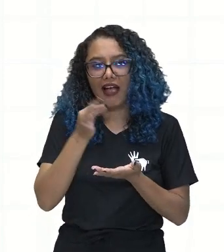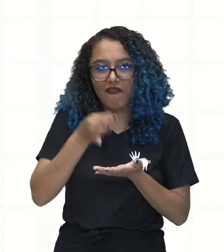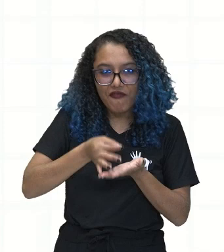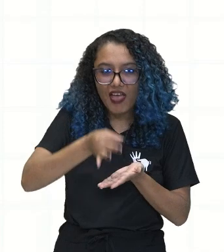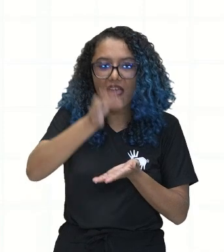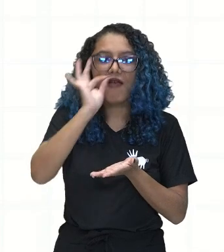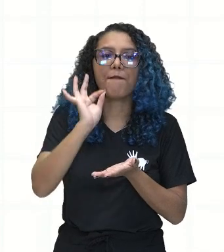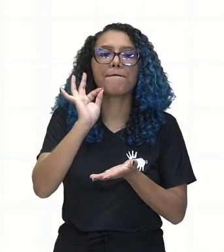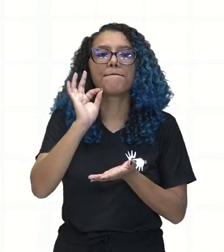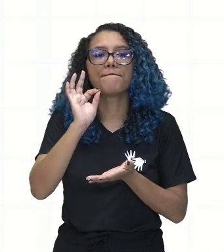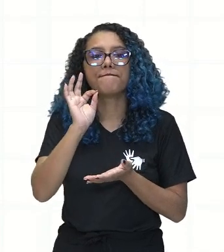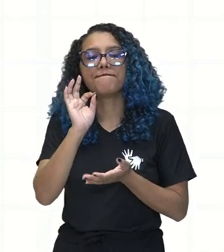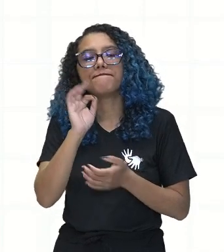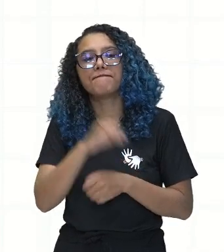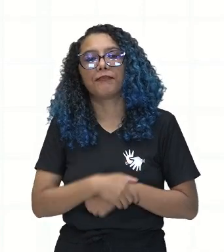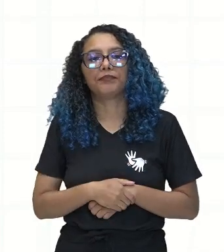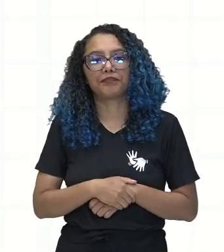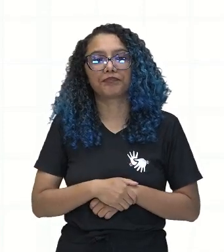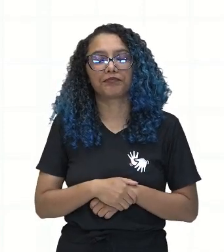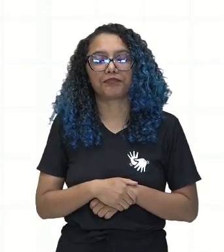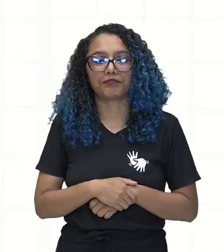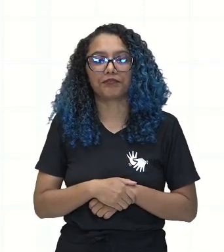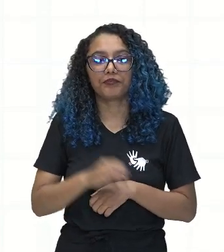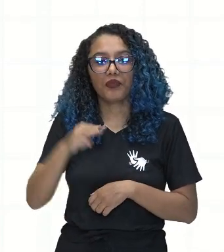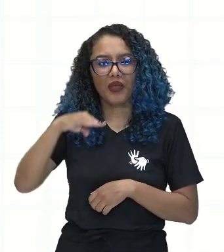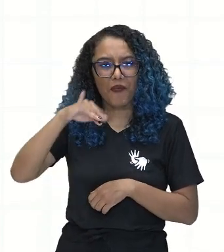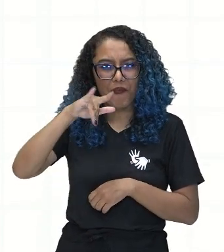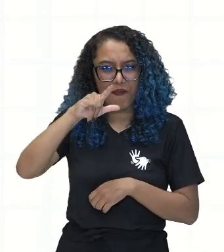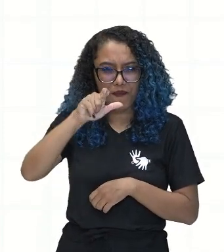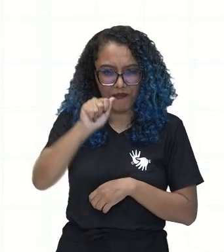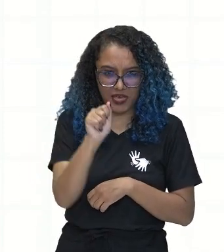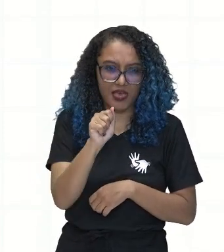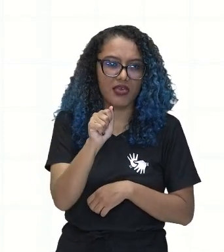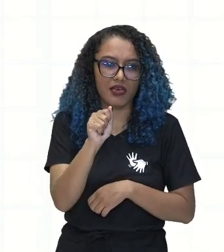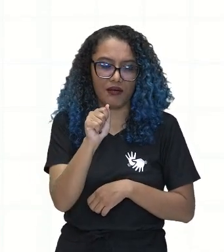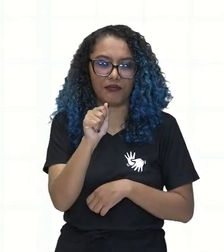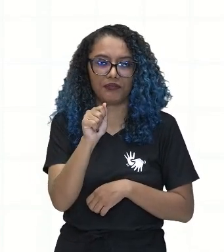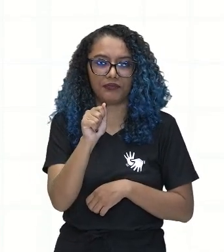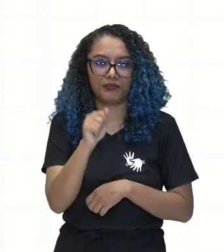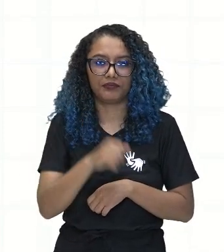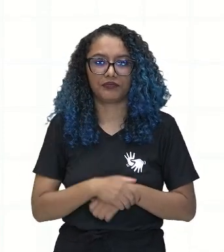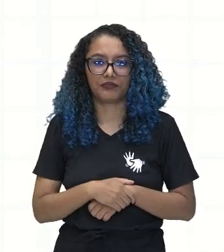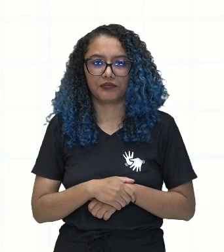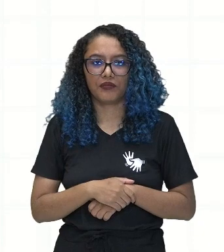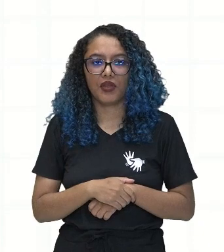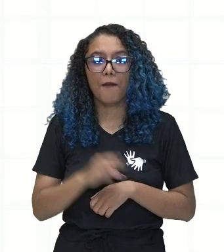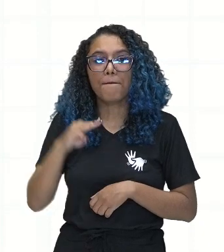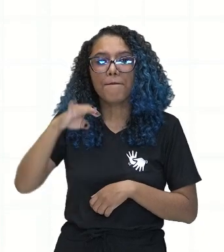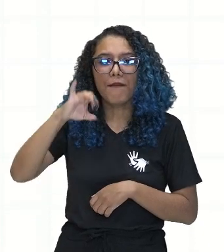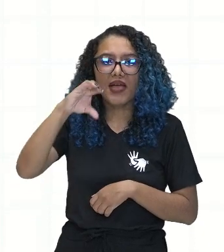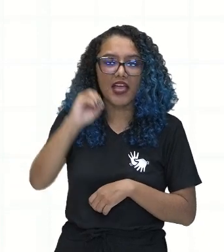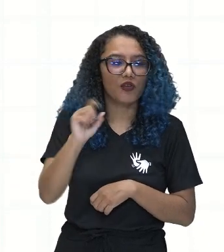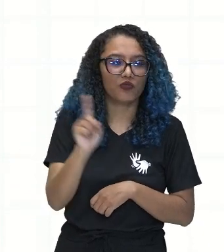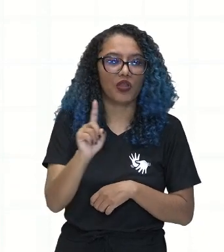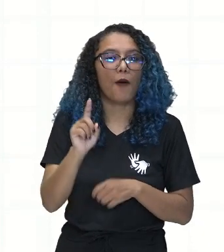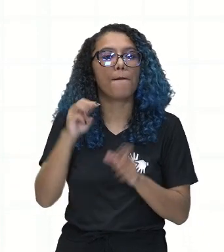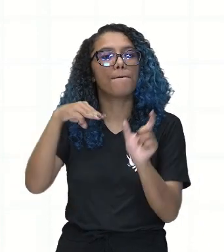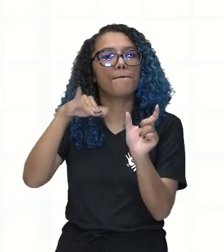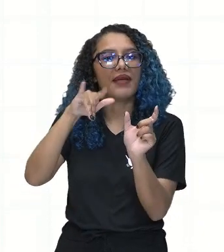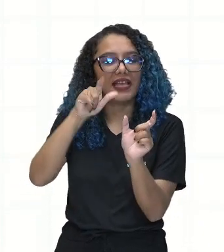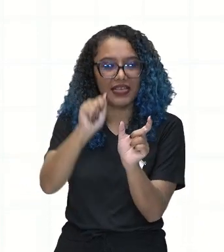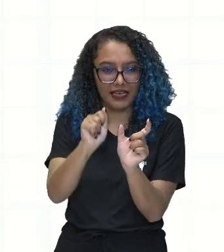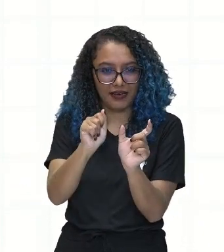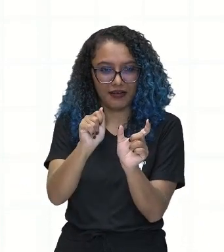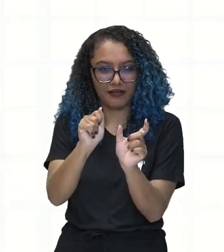meia caneca. Aqui é um numeral, olha só. Inteira e meia caneca, né? Tomei uma caneca